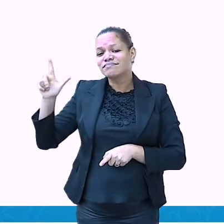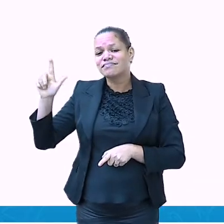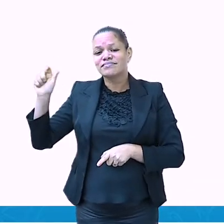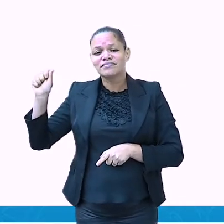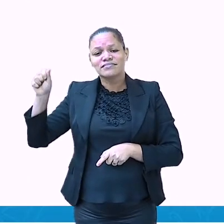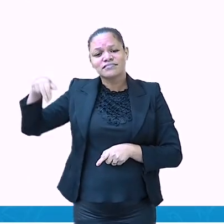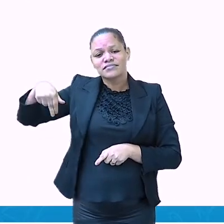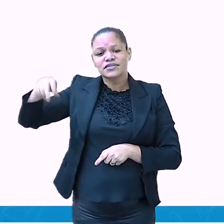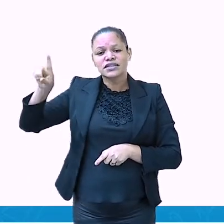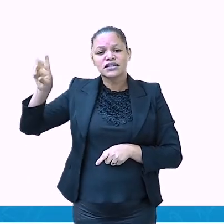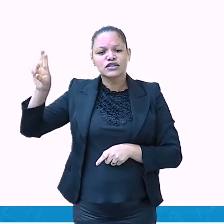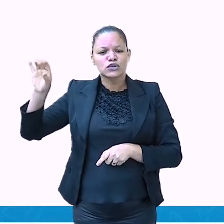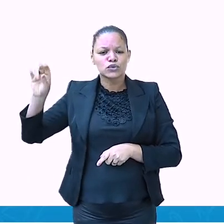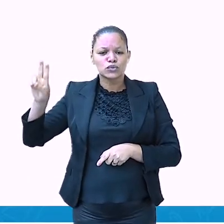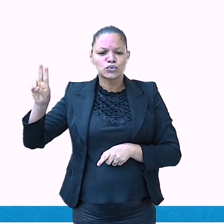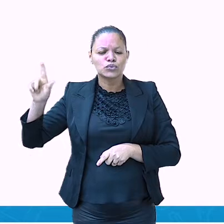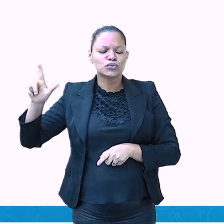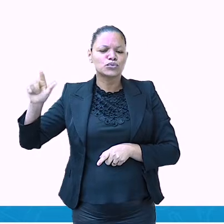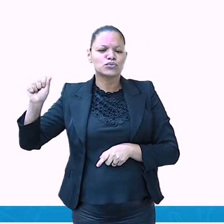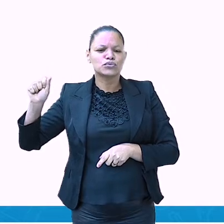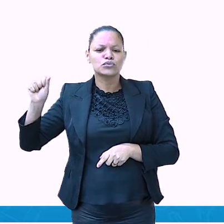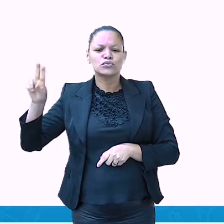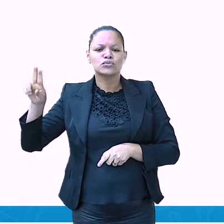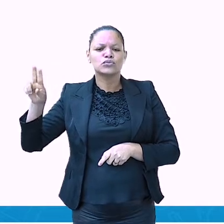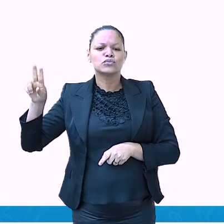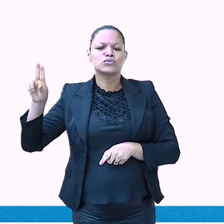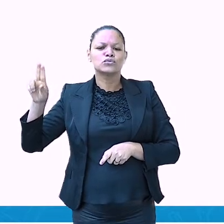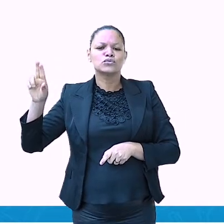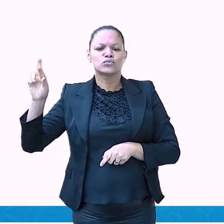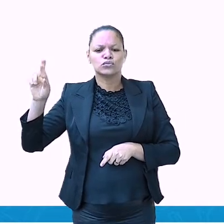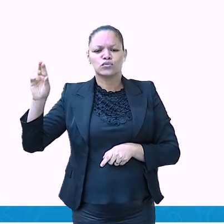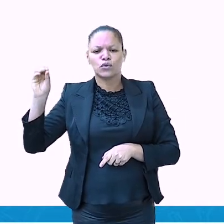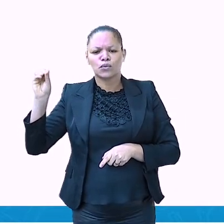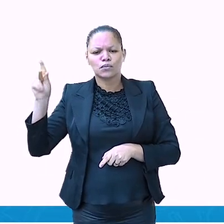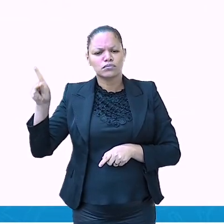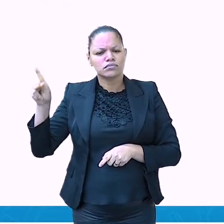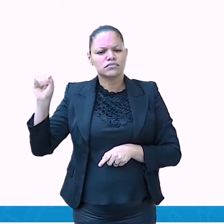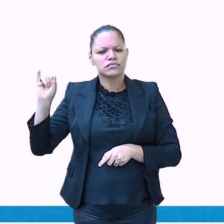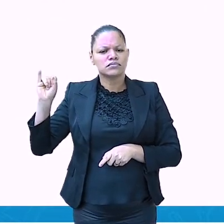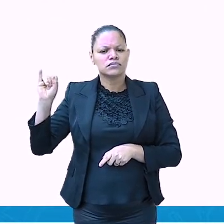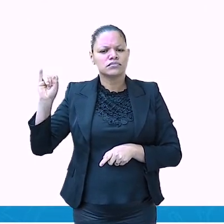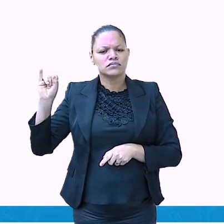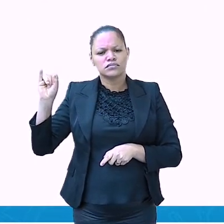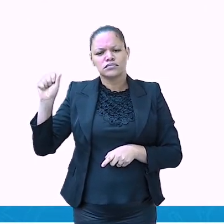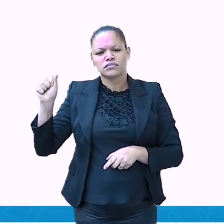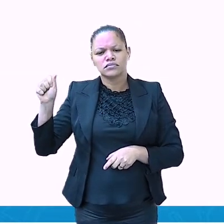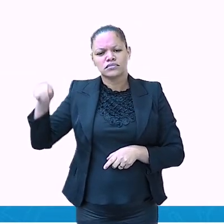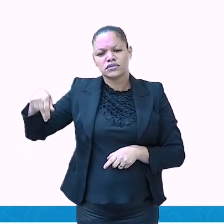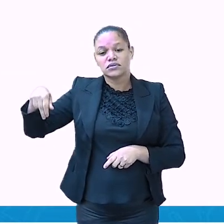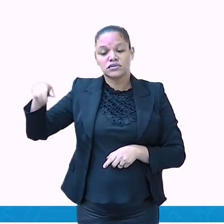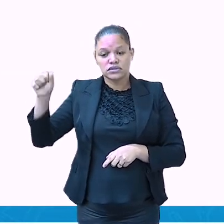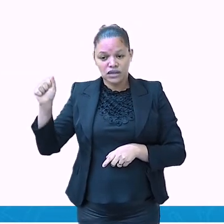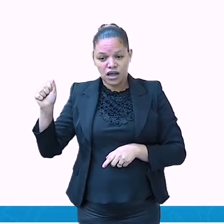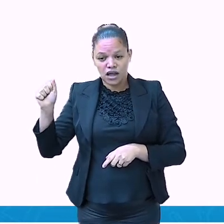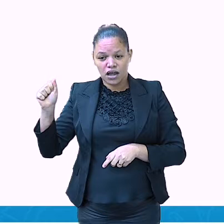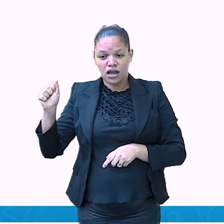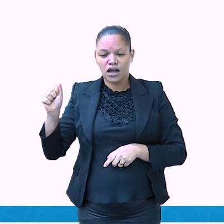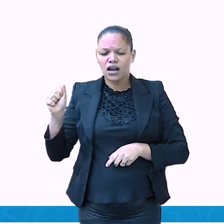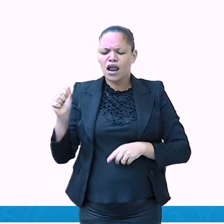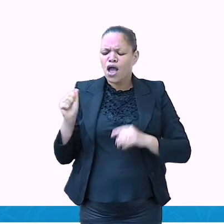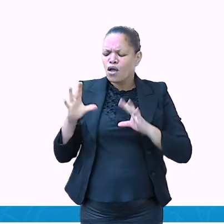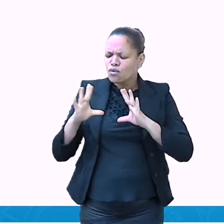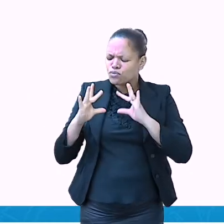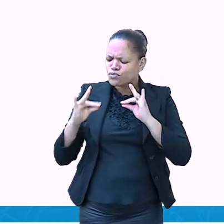glândula uropigiana, que é uma glândula específica de aves aquáticas, que é um